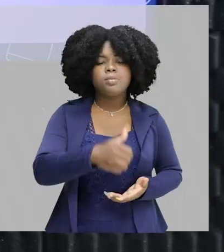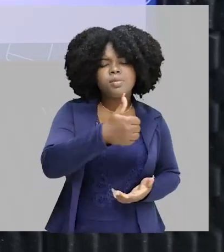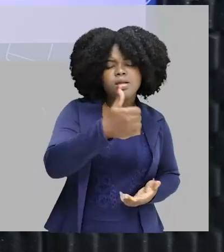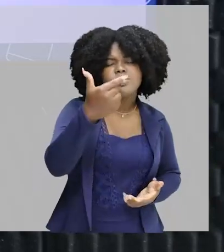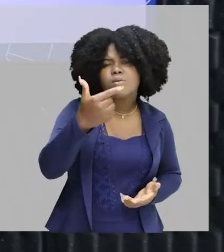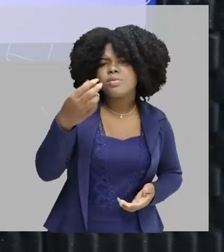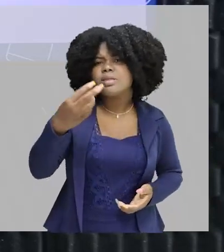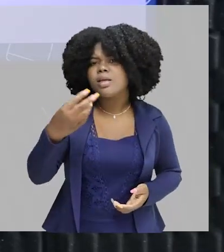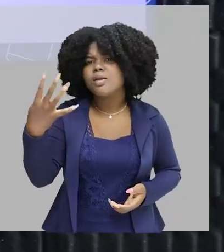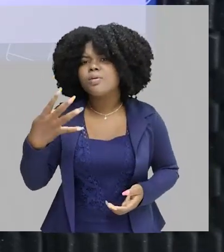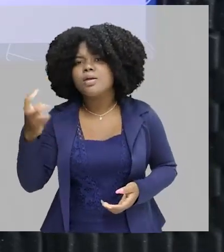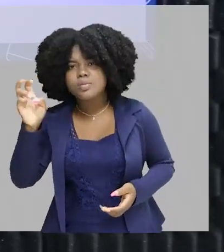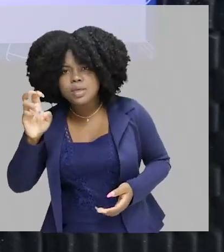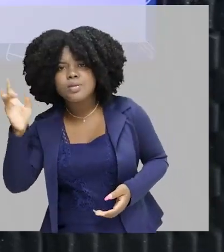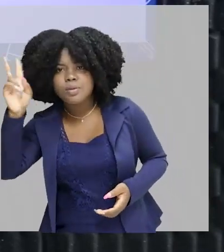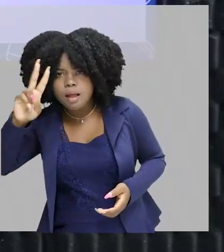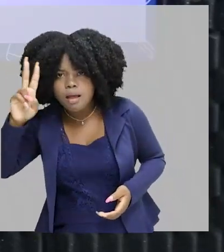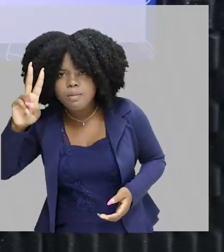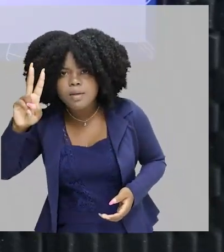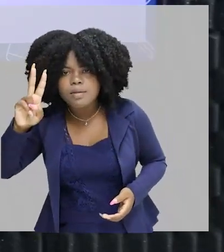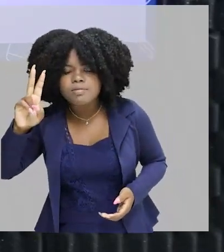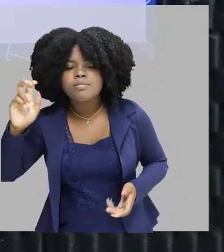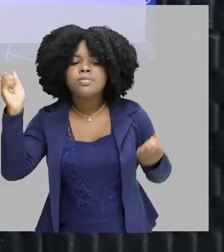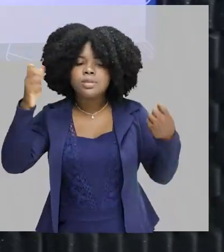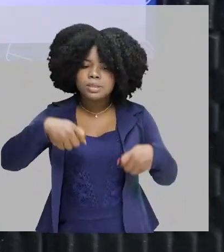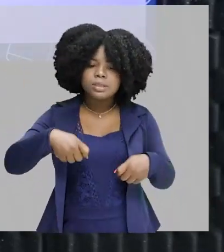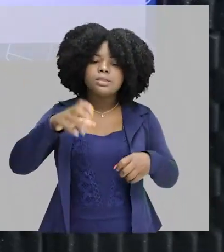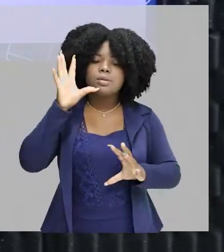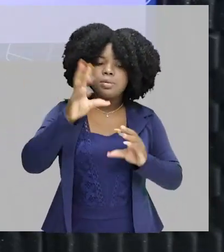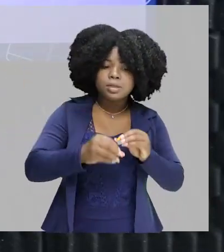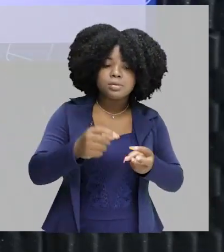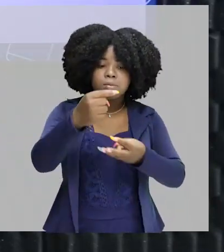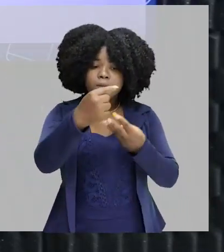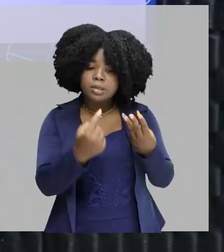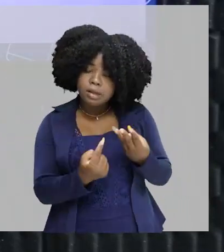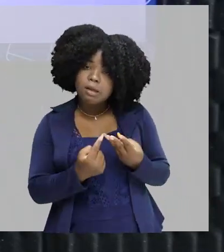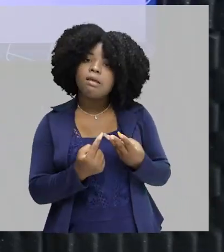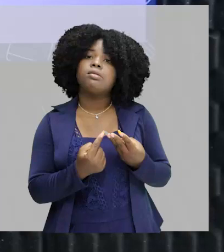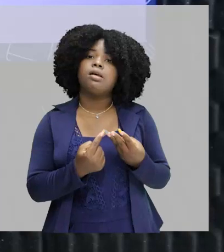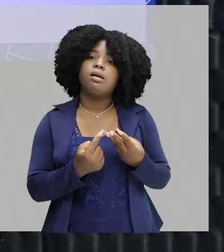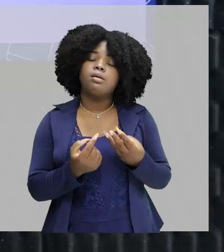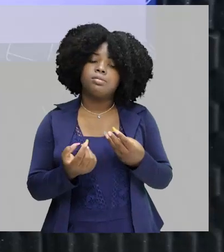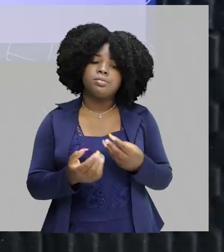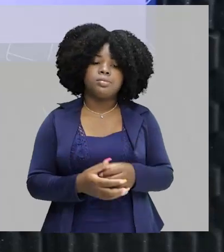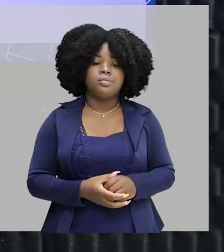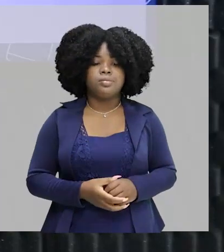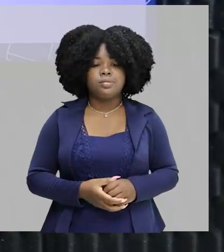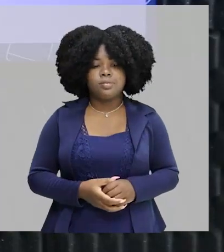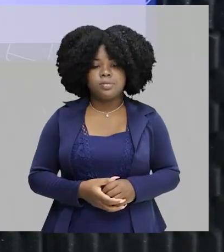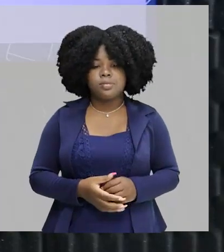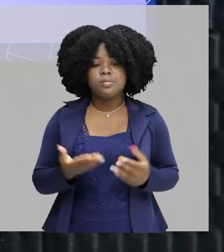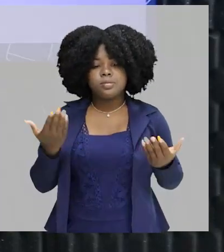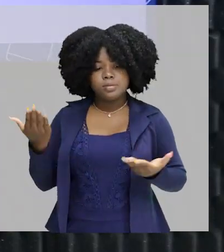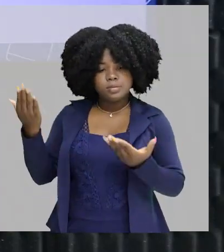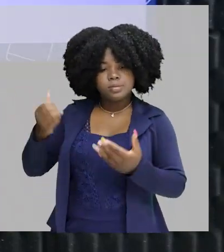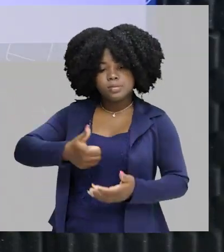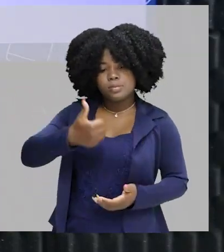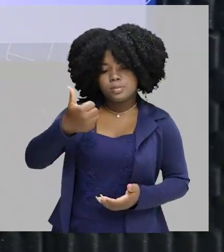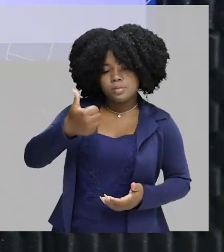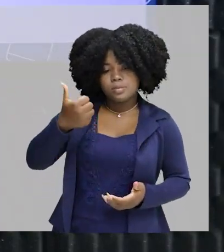que nós seguimos, aqueles 5 passos, nós podemos resumir em 3, basicamente em 3. Escrever a equação